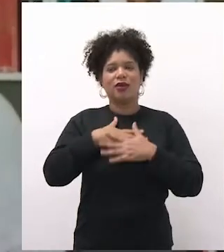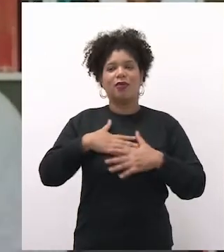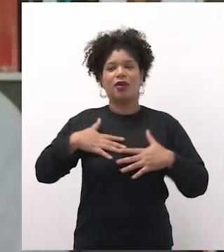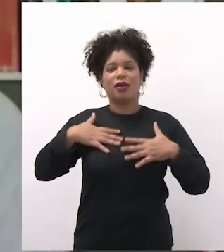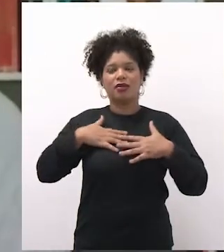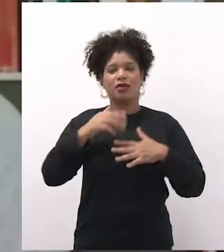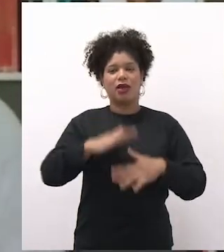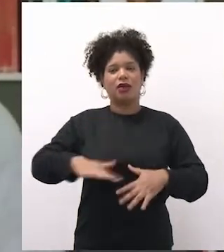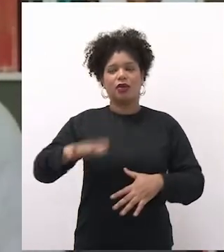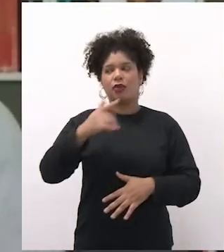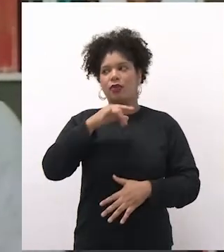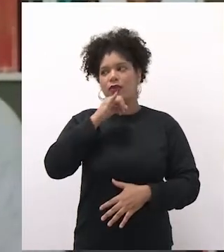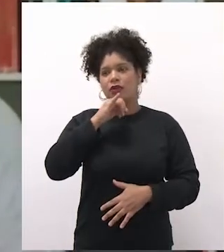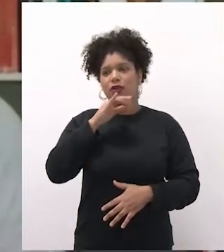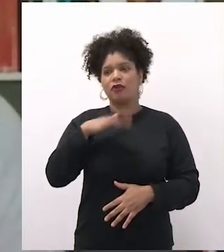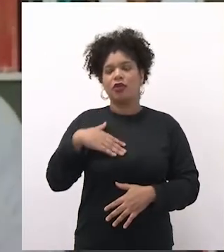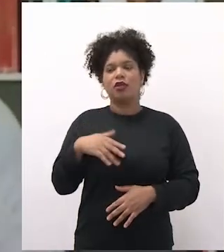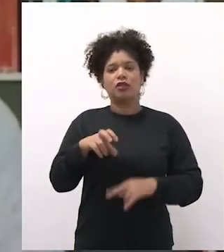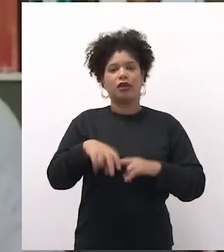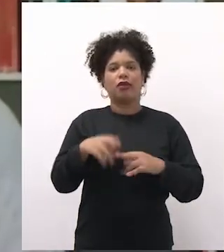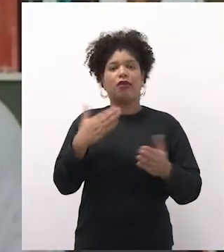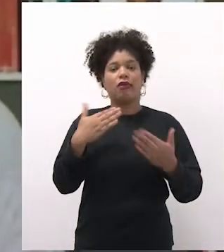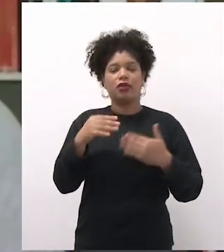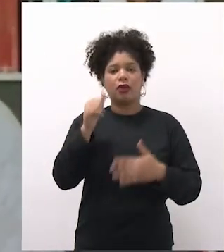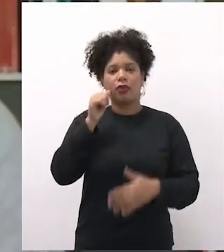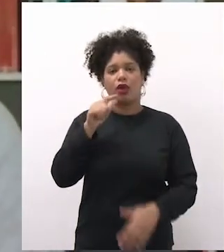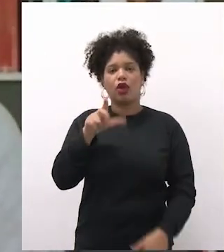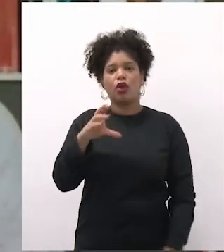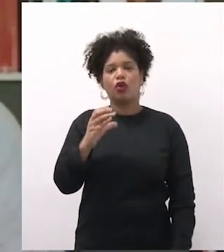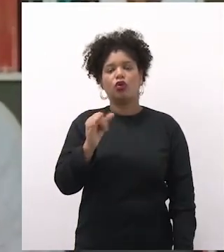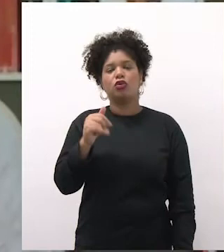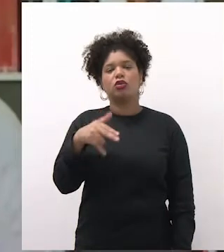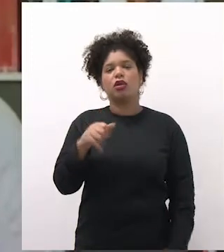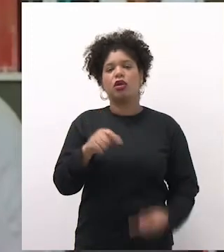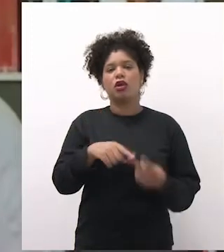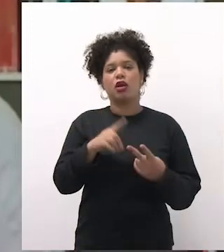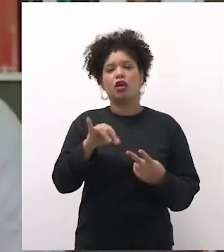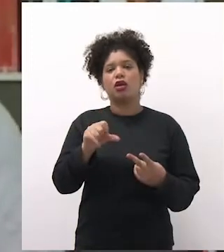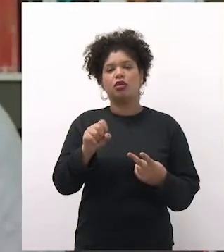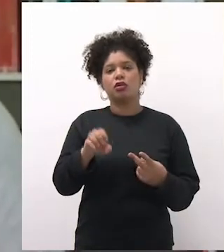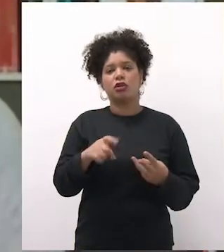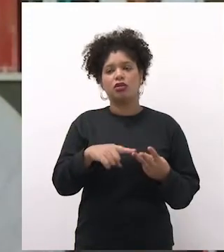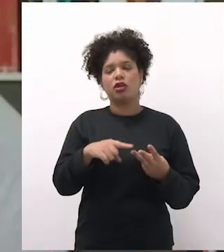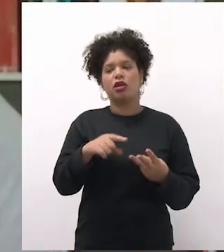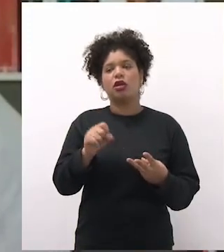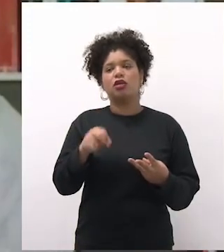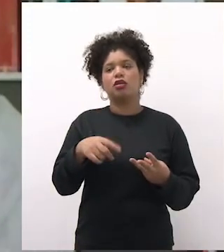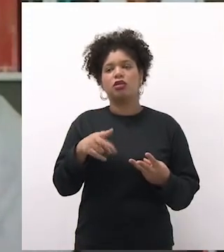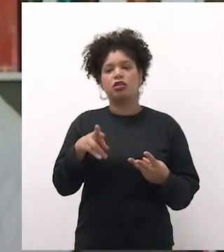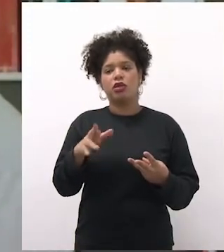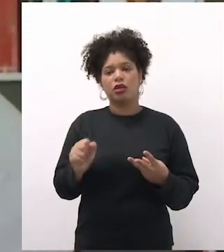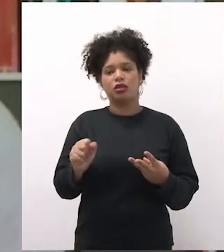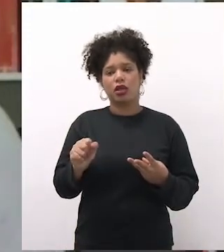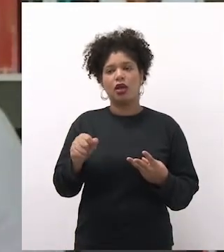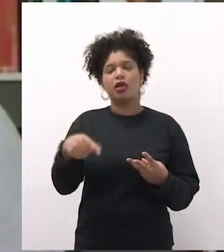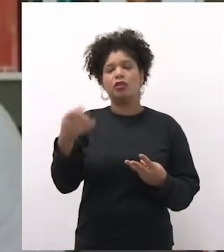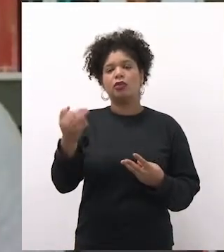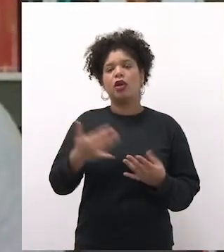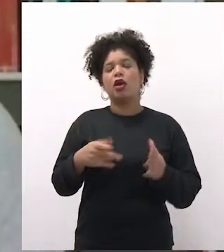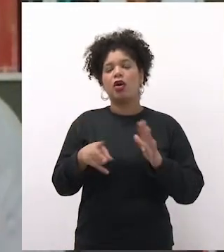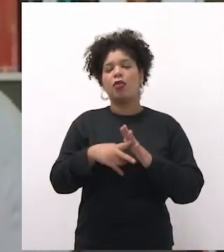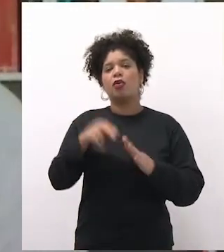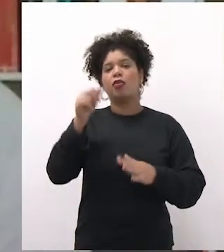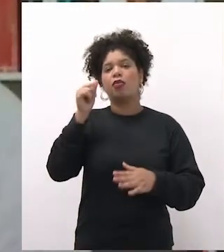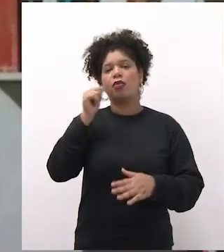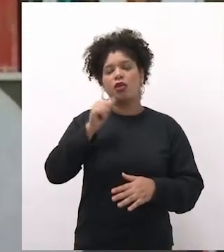por exemplo, quando eu sento com Luciana Conde, com Deise Souza, com Sandra Ribeiro, para a gente falar sobre protagonismo